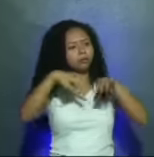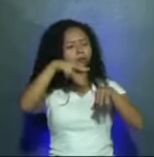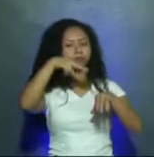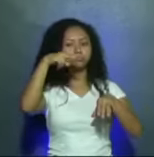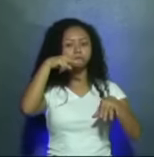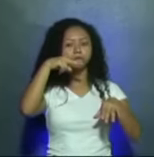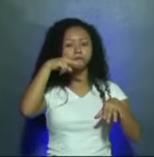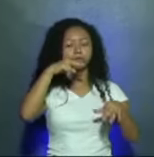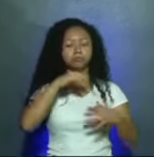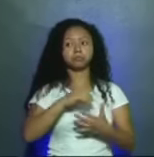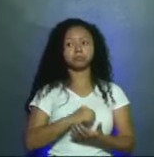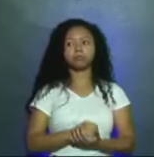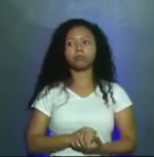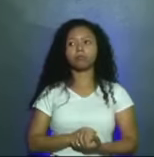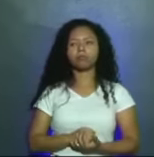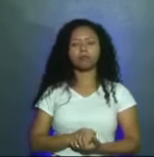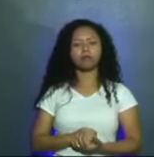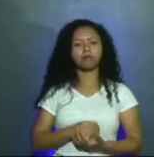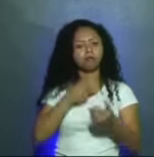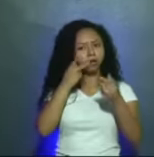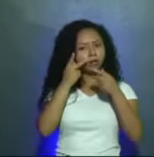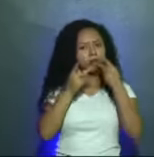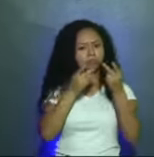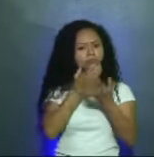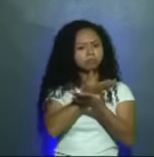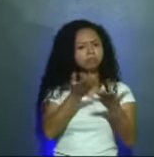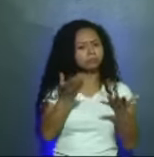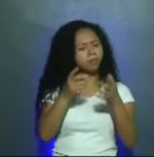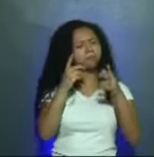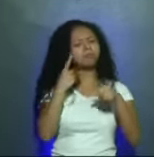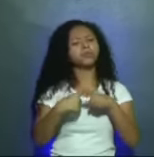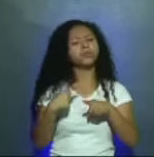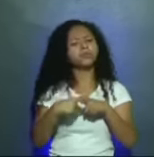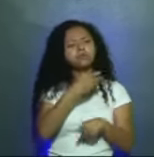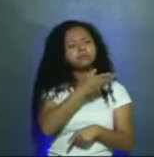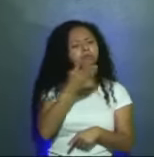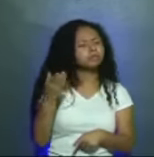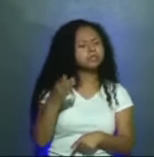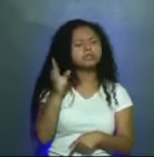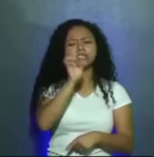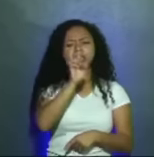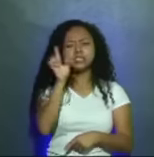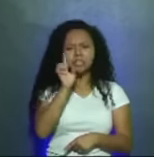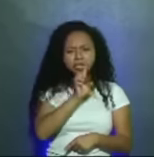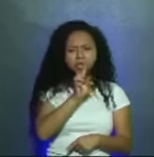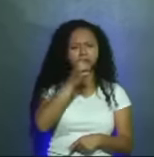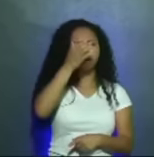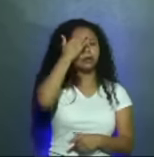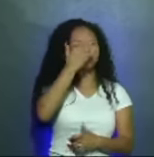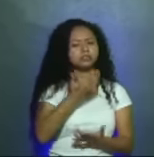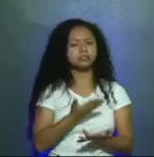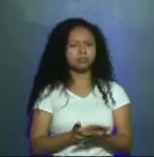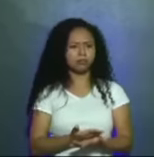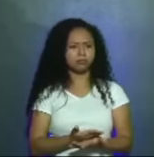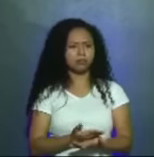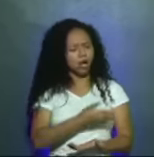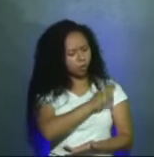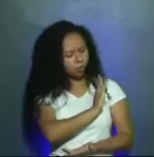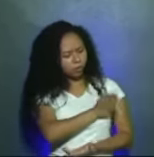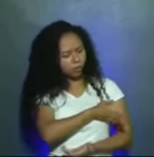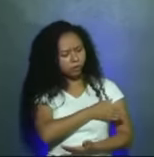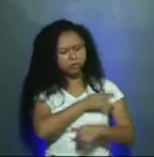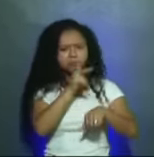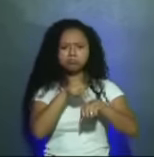censurou-lhes a incredulidade e a dureza de coração, porque não acreditaram nos que o